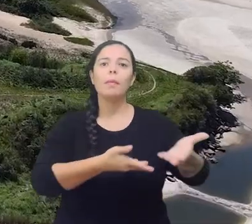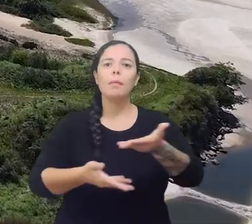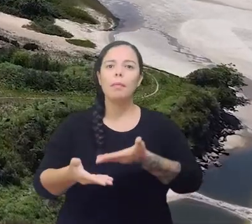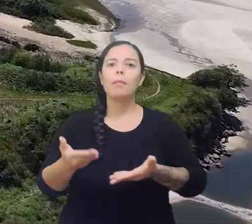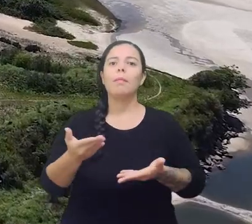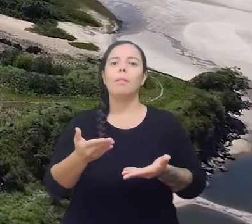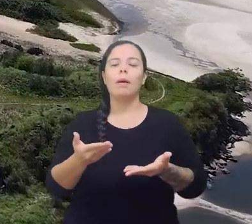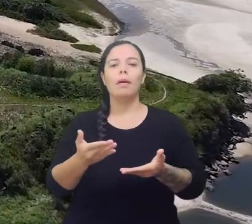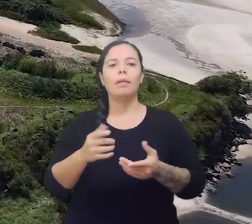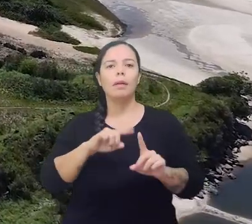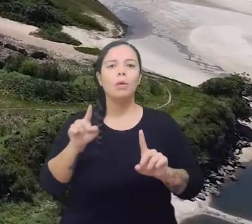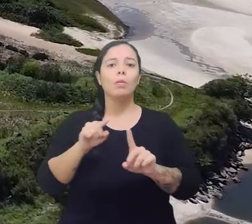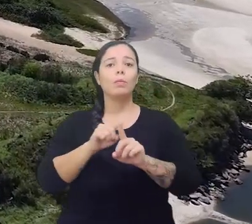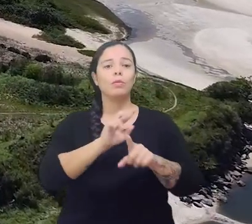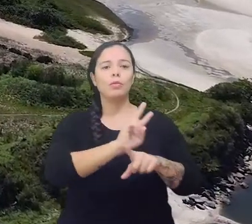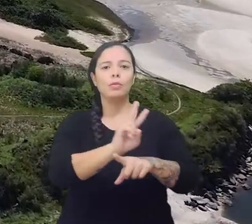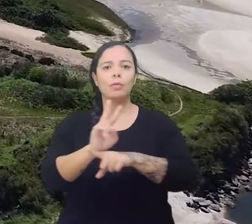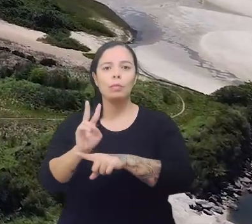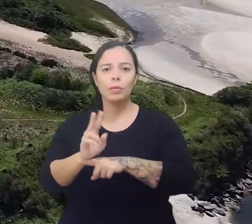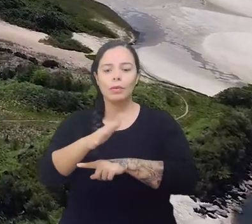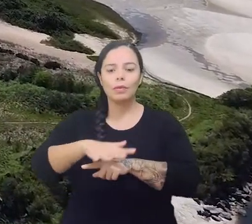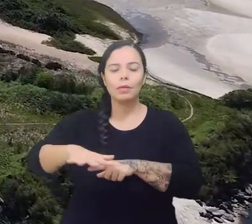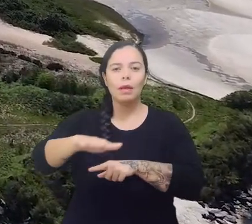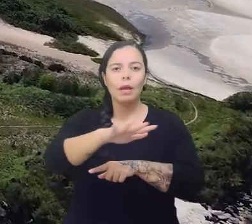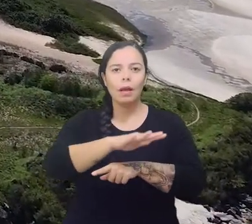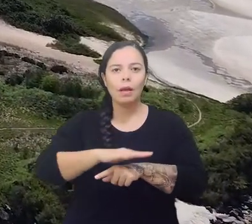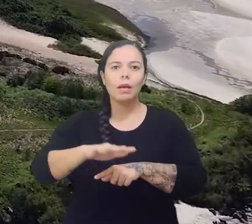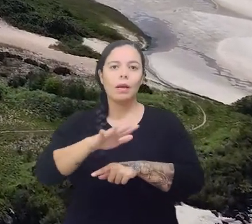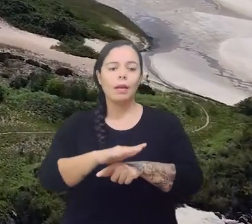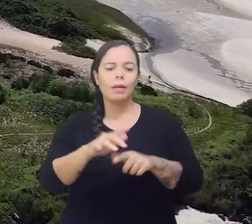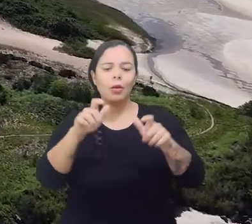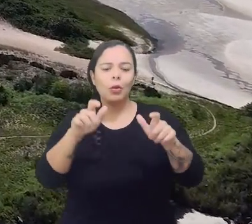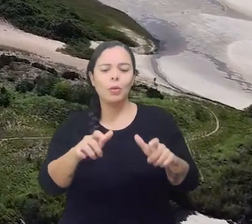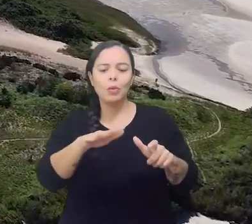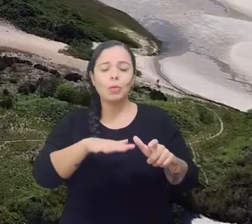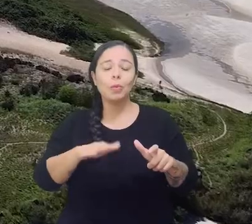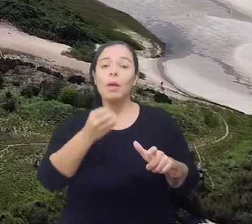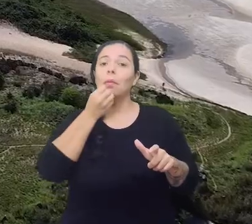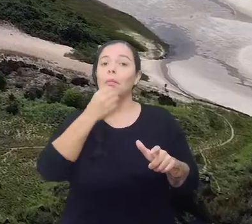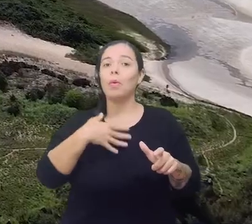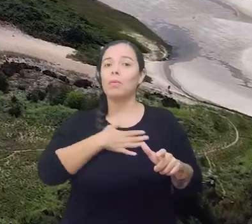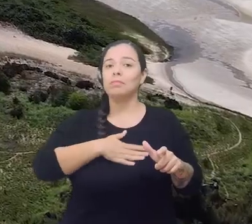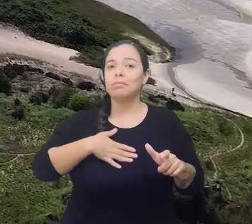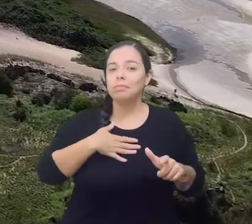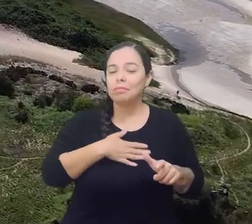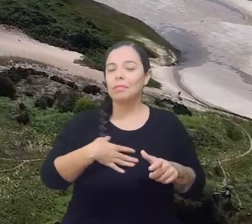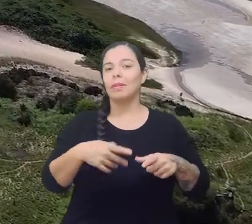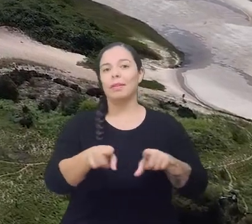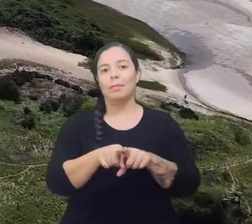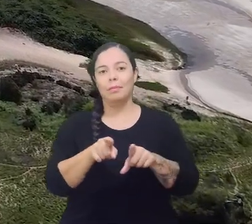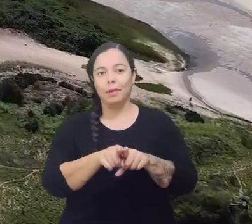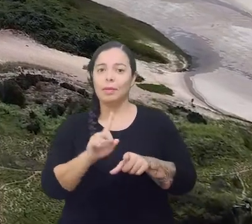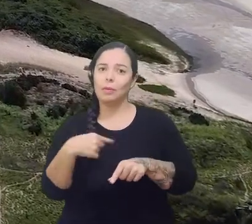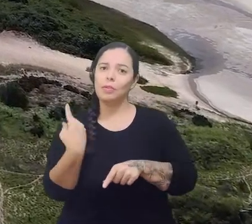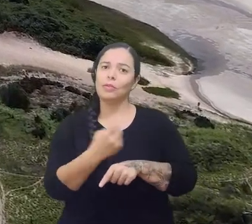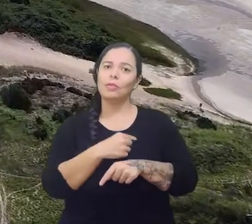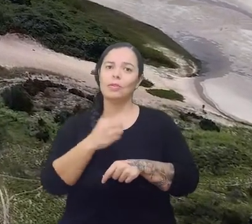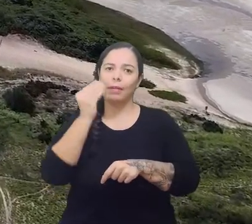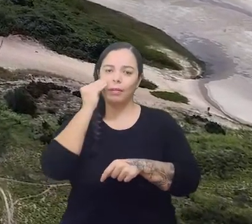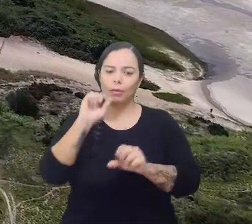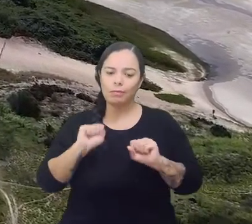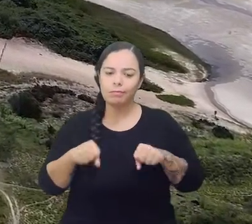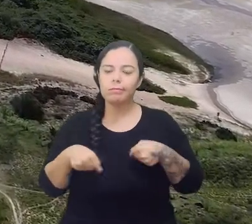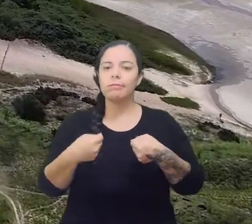tentar proteger aquele lugarzinho ali paradisíaco, né? Aquela frente ali muito bonita, muito interessante, fazendo um trabalho muito